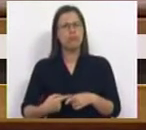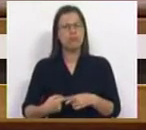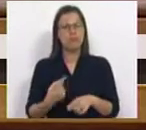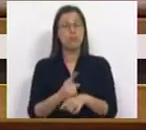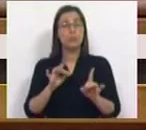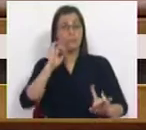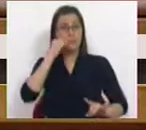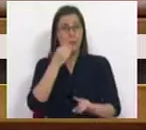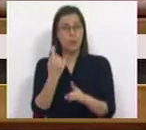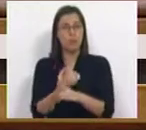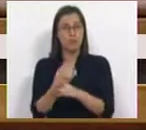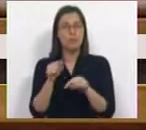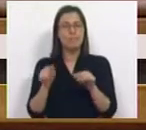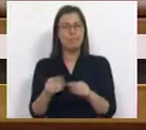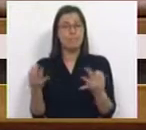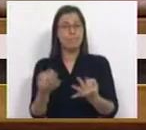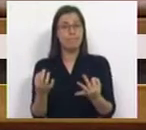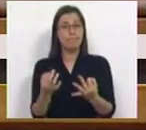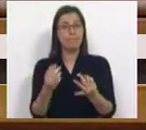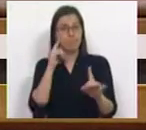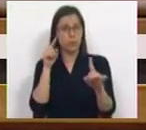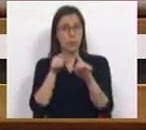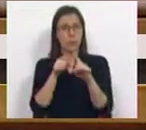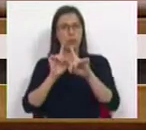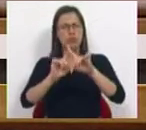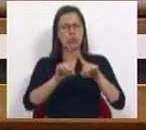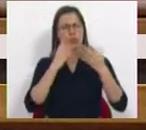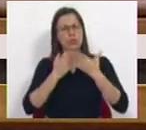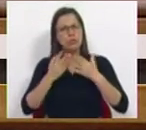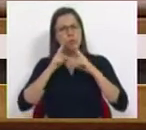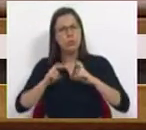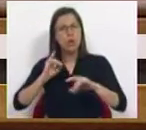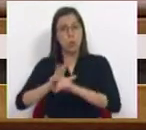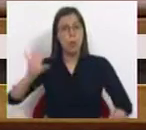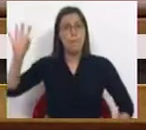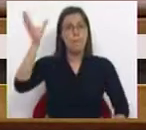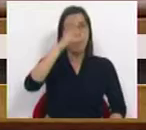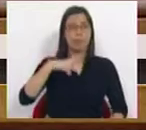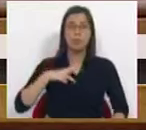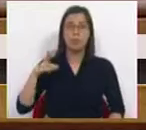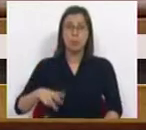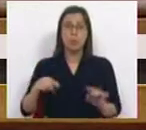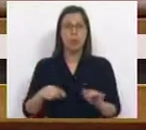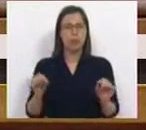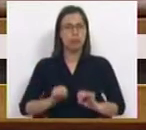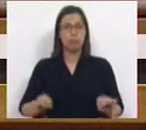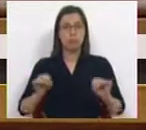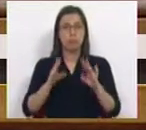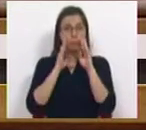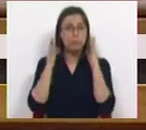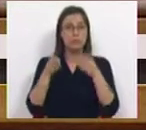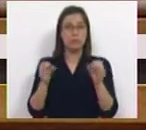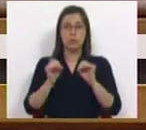até porque o desperdício alimentar, apesar de ter sido objeto de diversos estudos noutros países, em Portugal não tem merecido